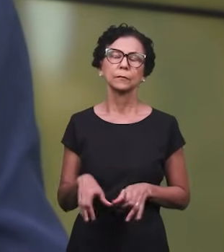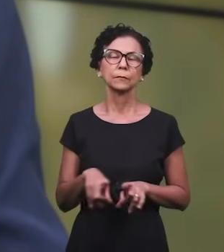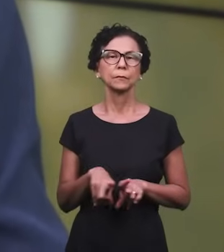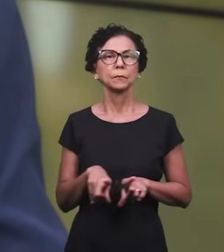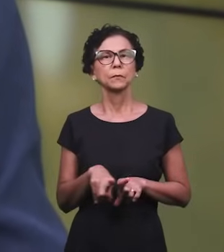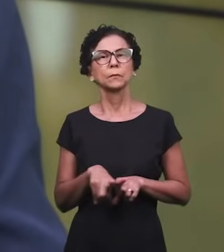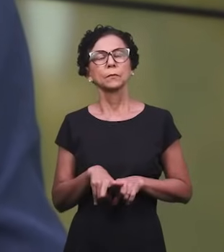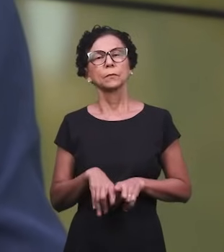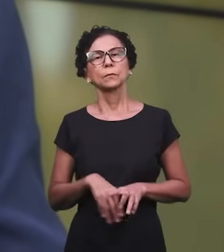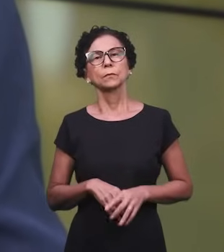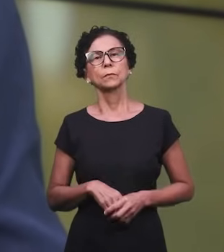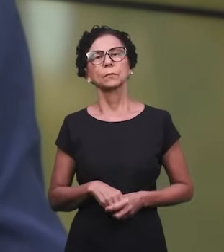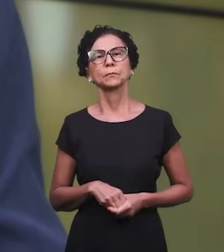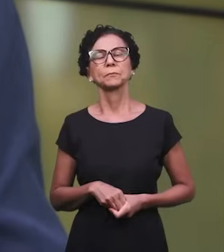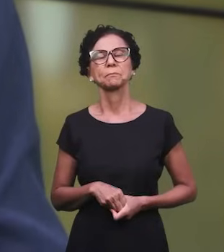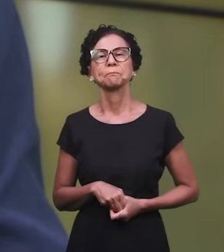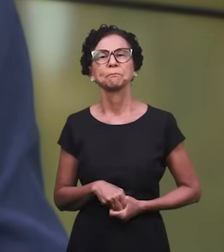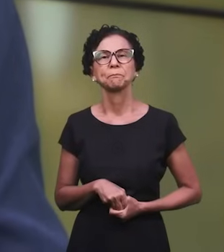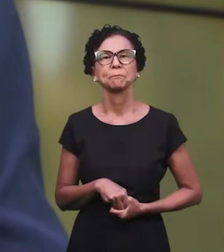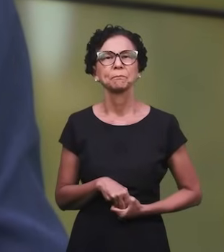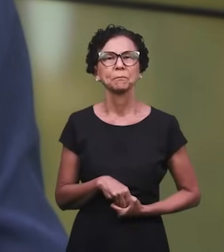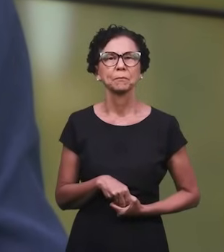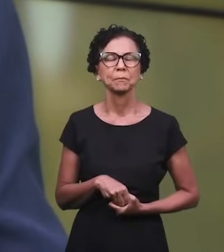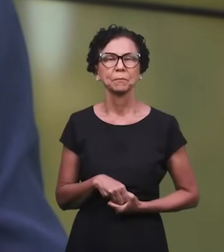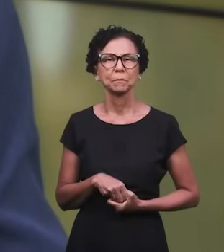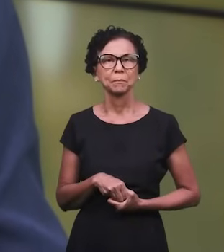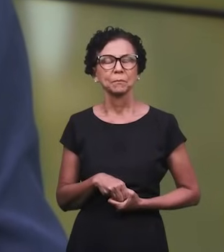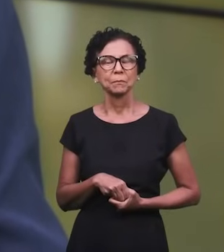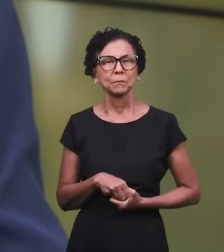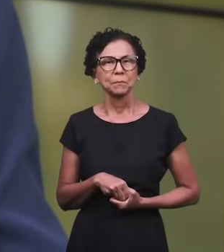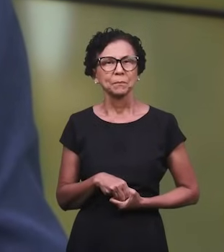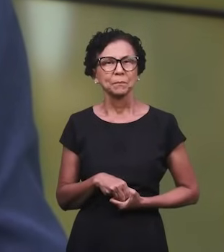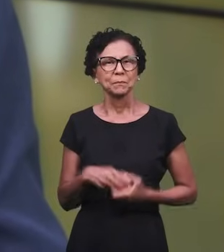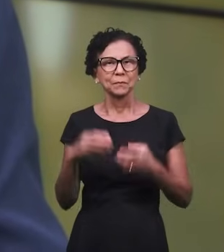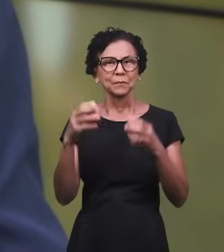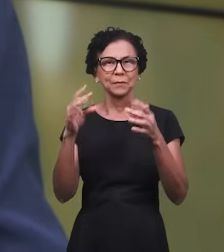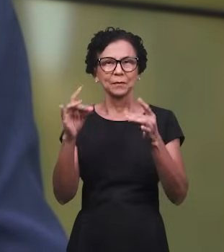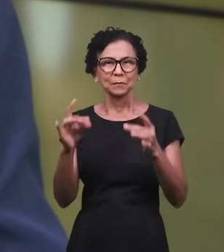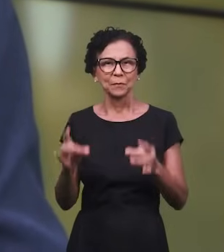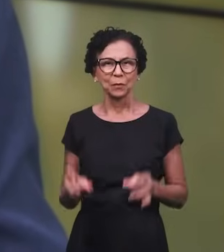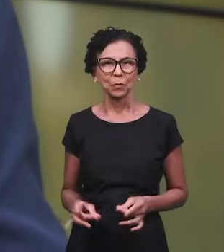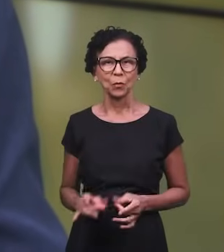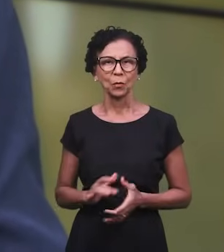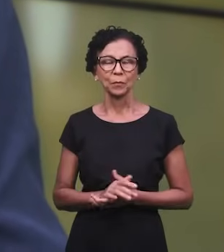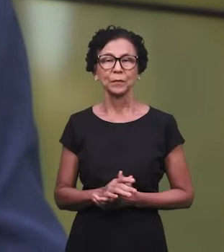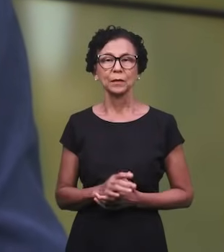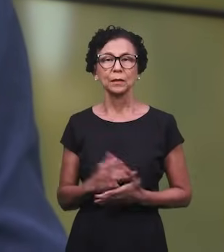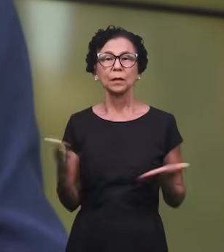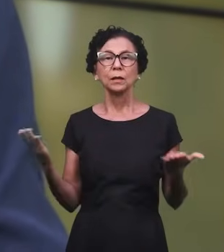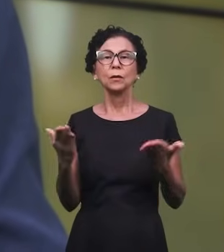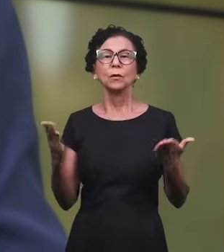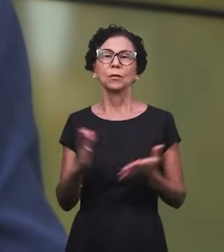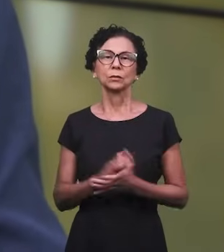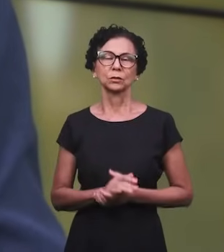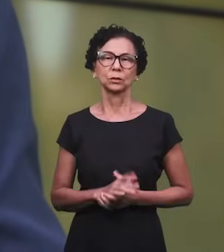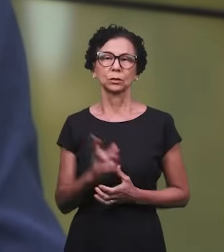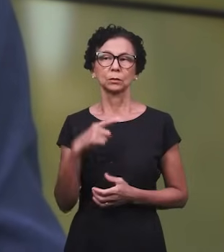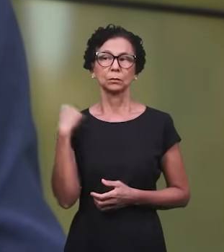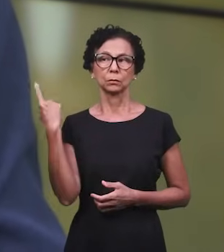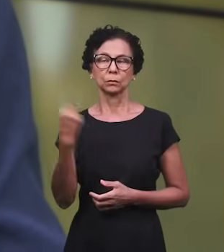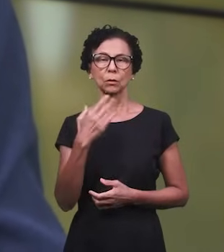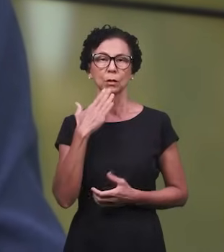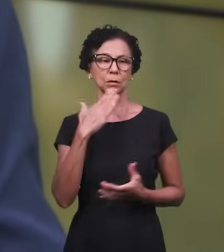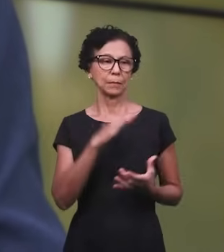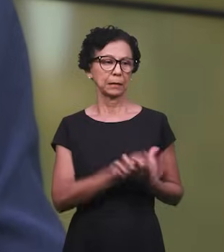eh dar uma explicação aqui talvez detalhar mais como é que nós Maria podemos valorizar nossas esposas que Pedro manda